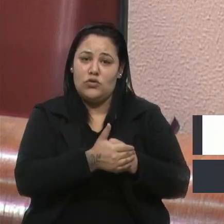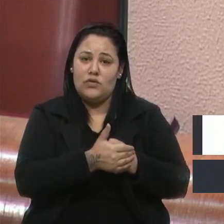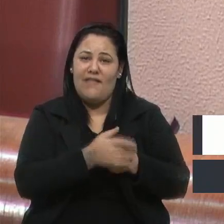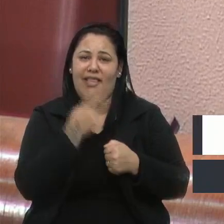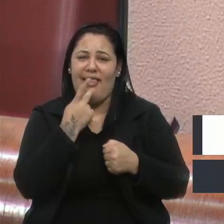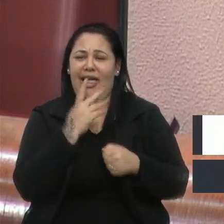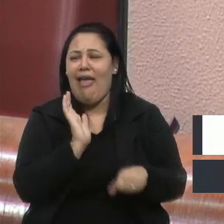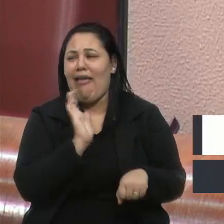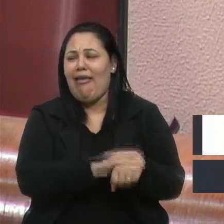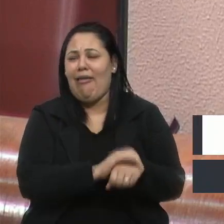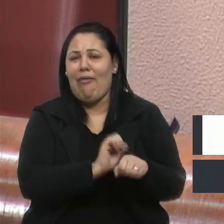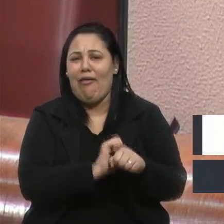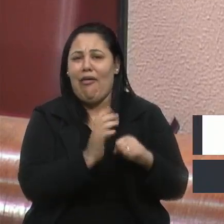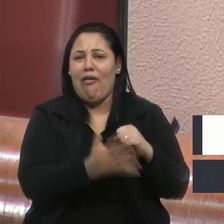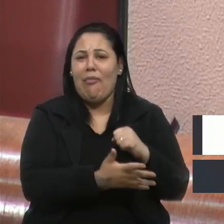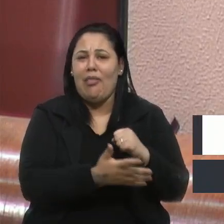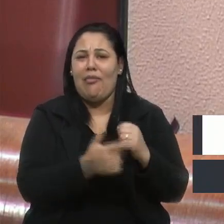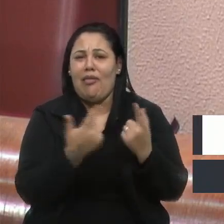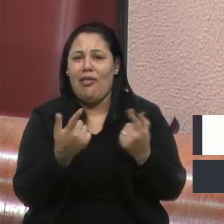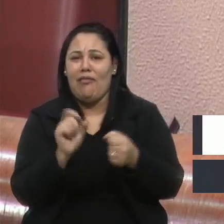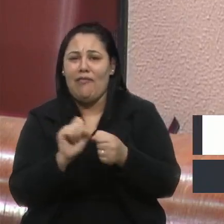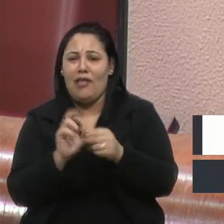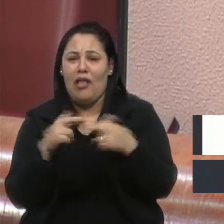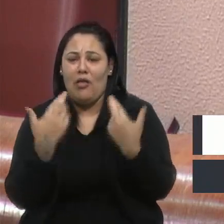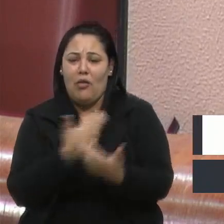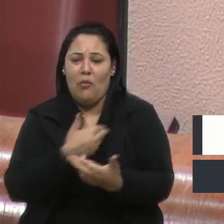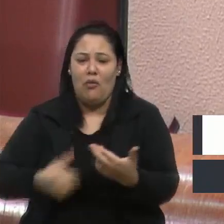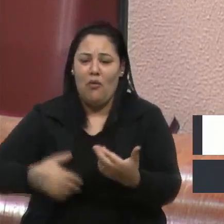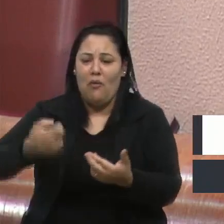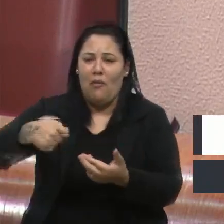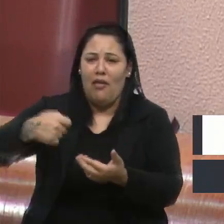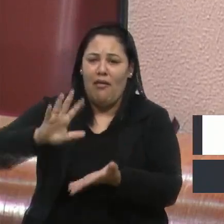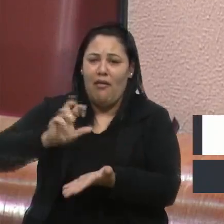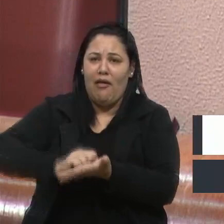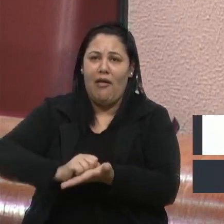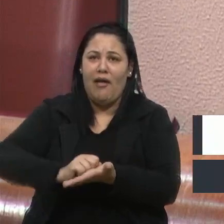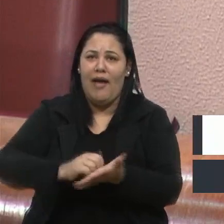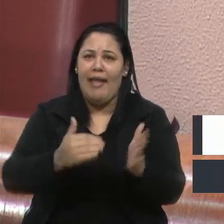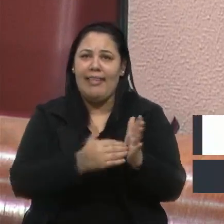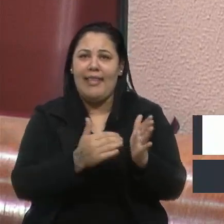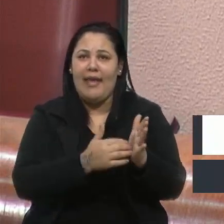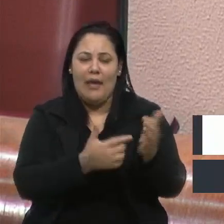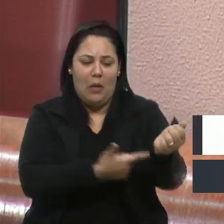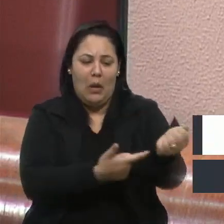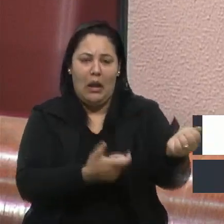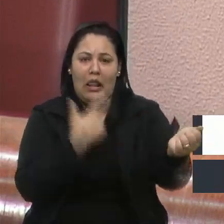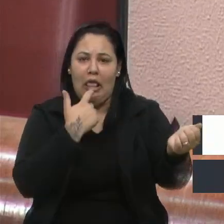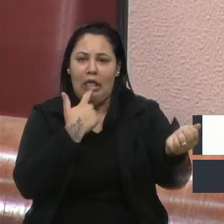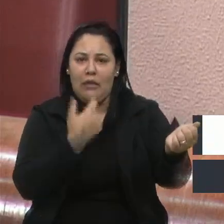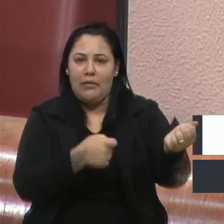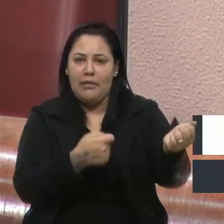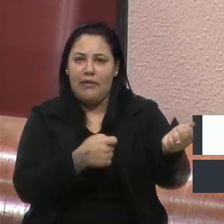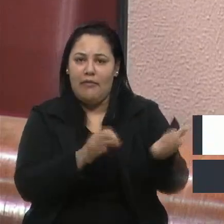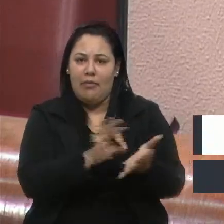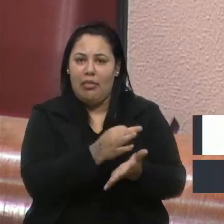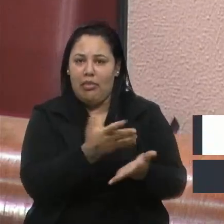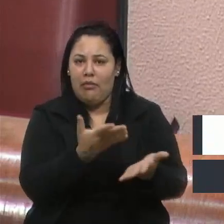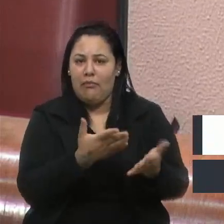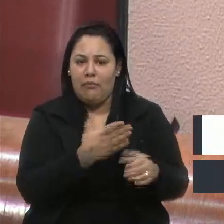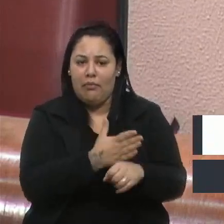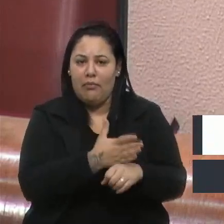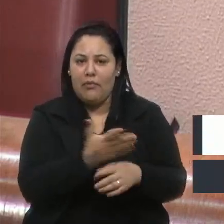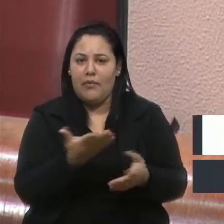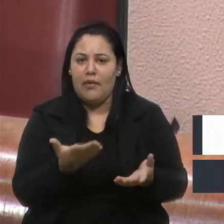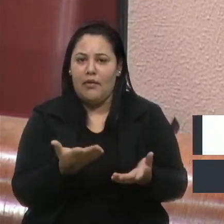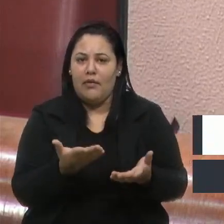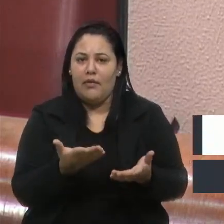que não fazia audiência pública, tinha que se cadastrar, até o exame de sangue tinha que colocar lá para conseguir participar. E ainda agora começar